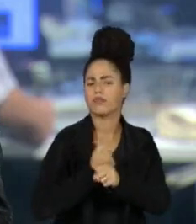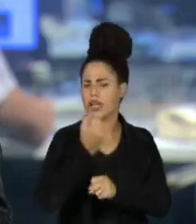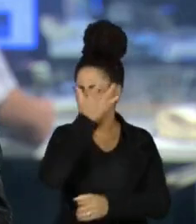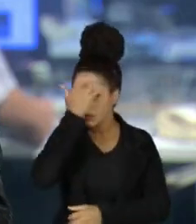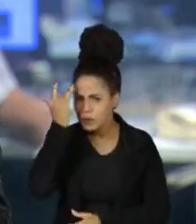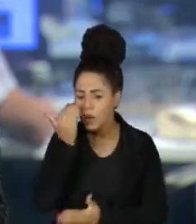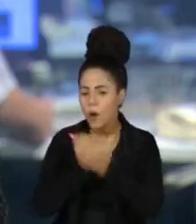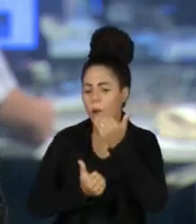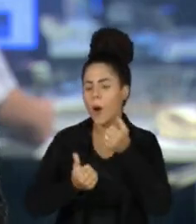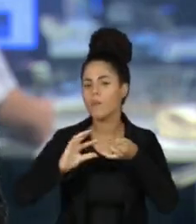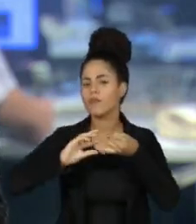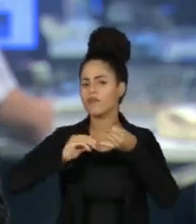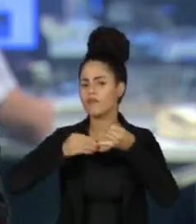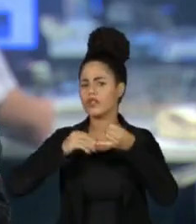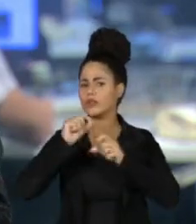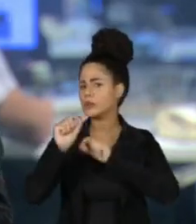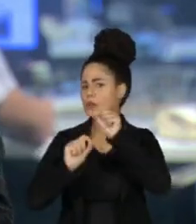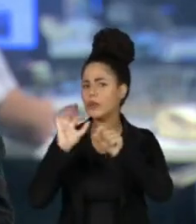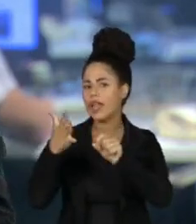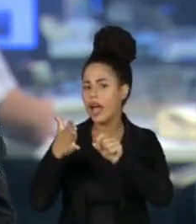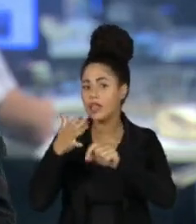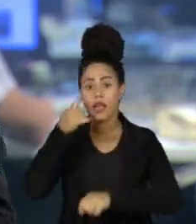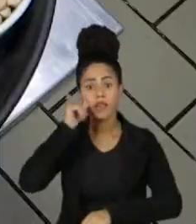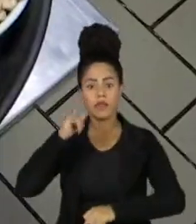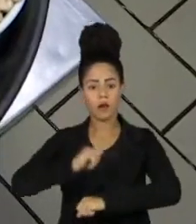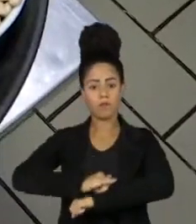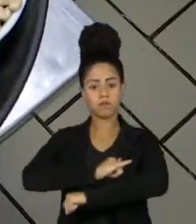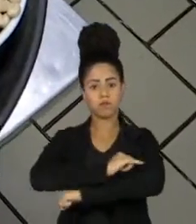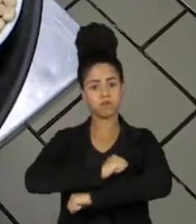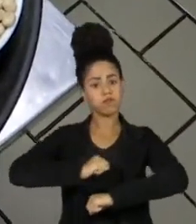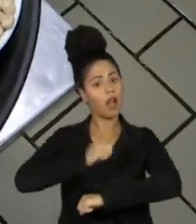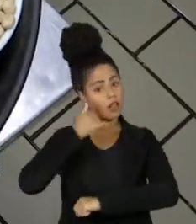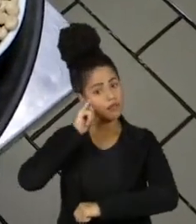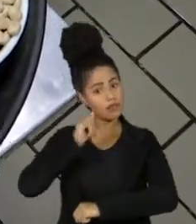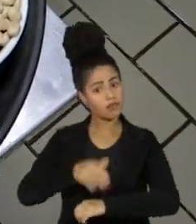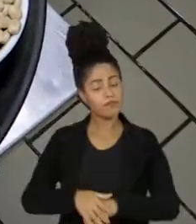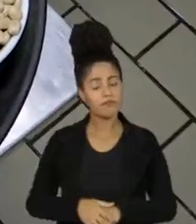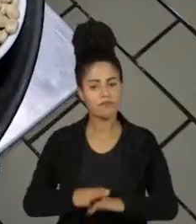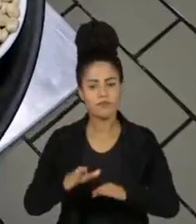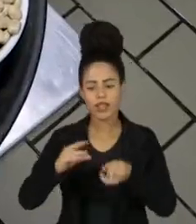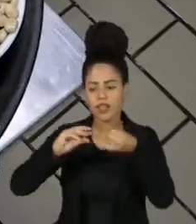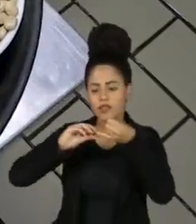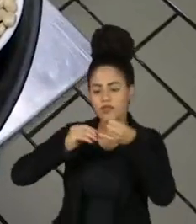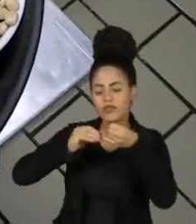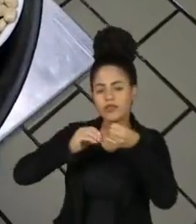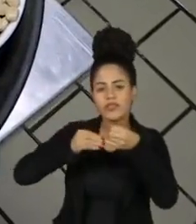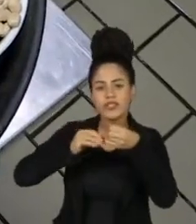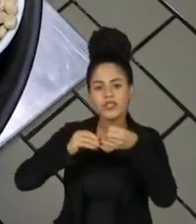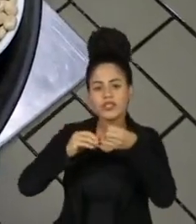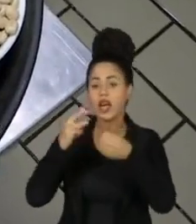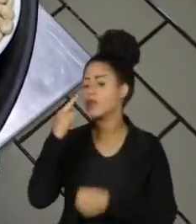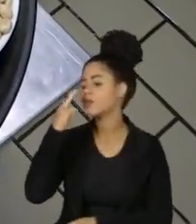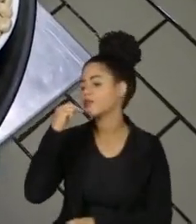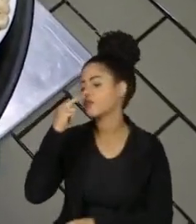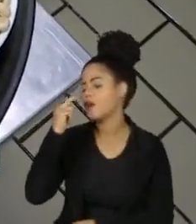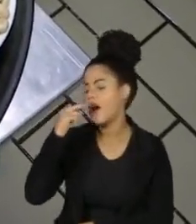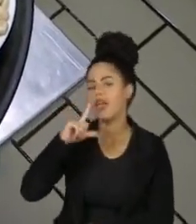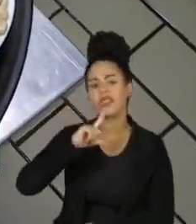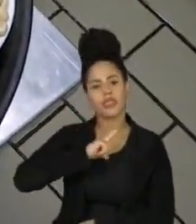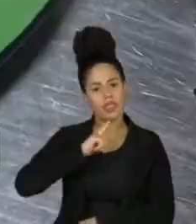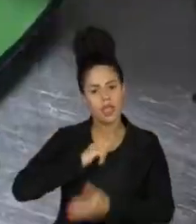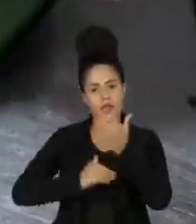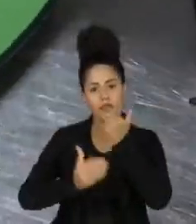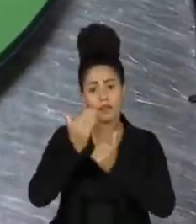mais feijão tem menos chance de engordar. O feijão é símbolo da qualidade nutricional da dieta